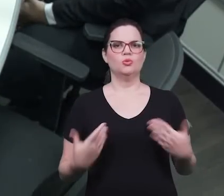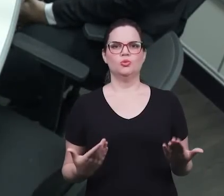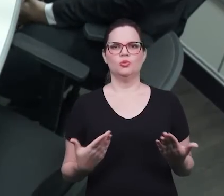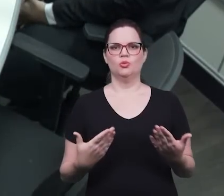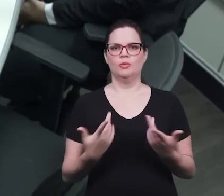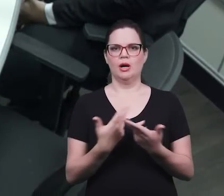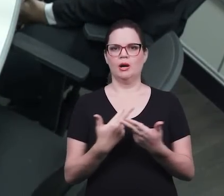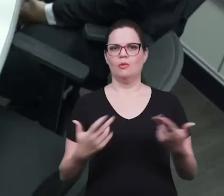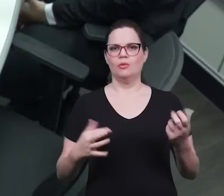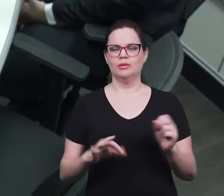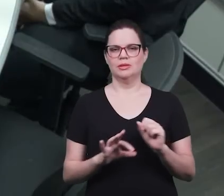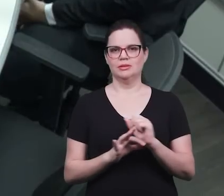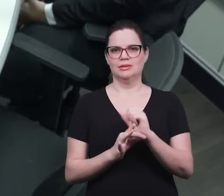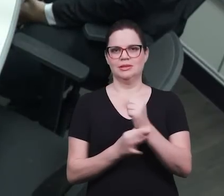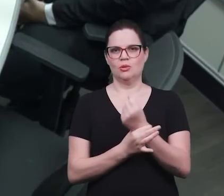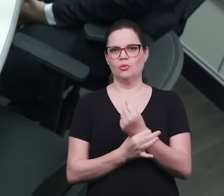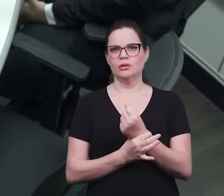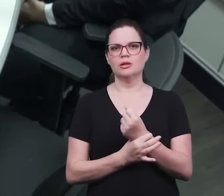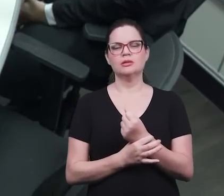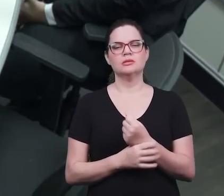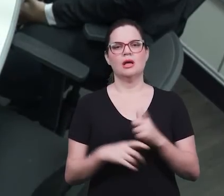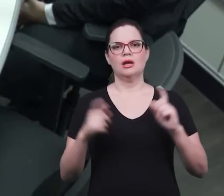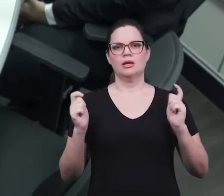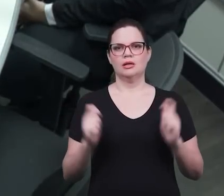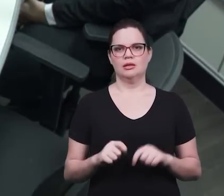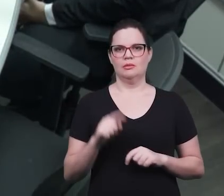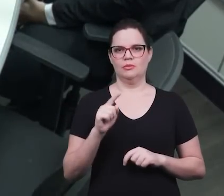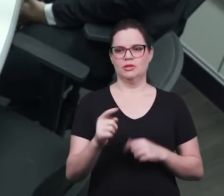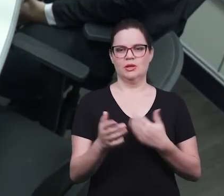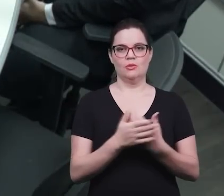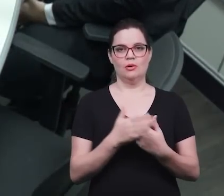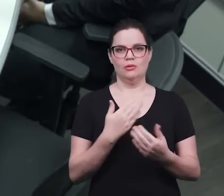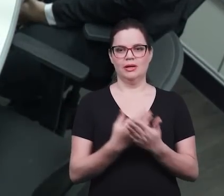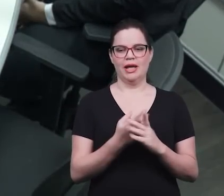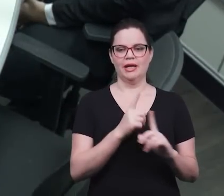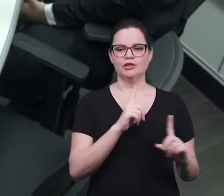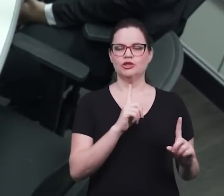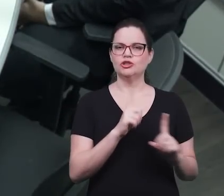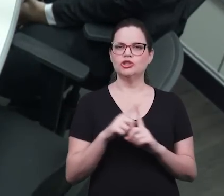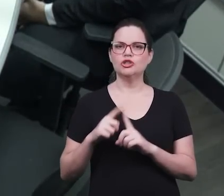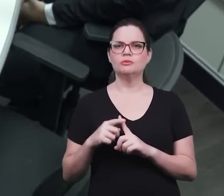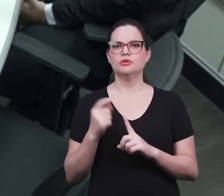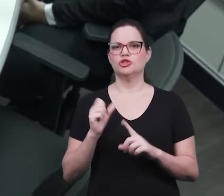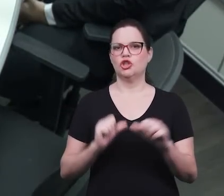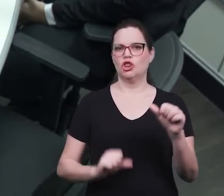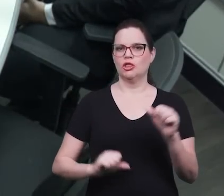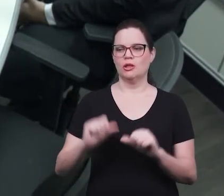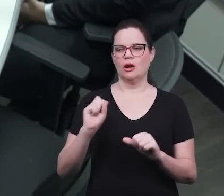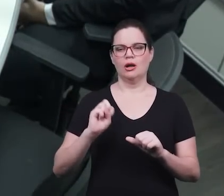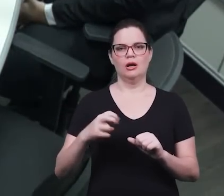possa autorizar e caso aconteça qualquer movimentação, qualquer